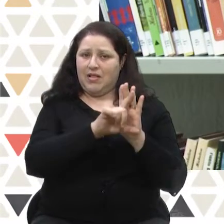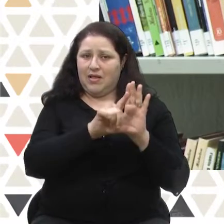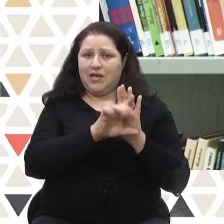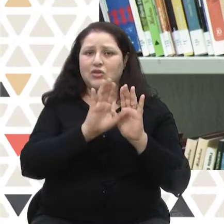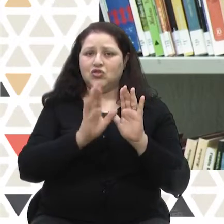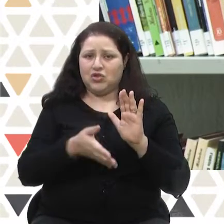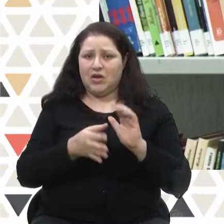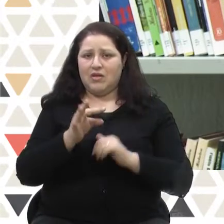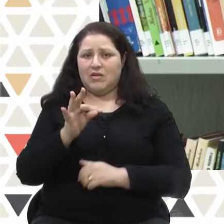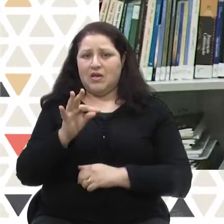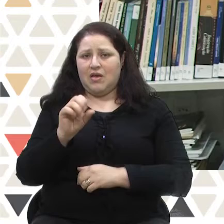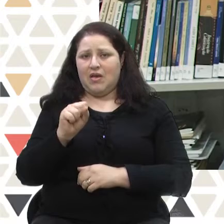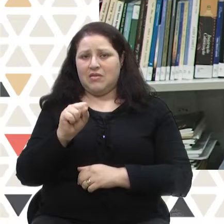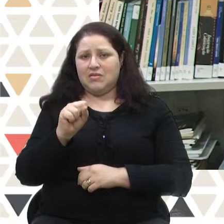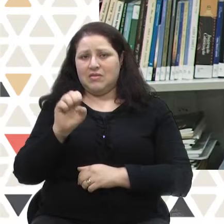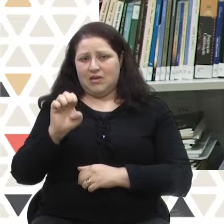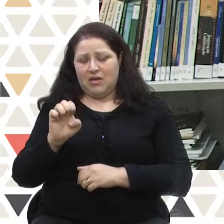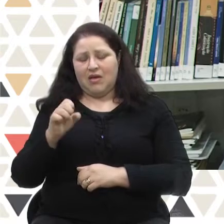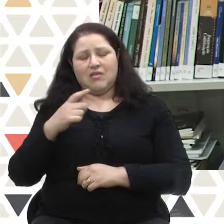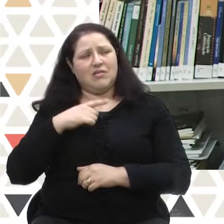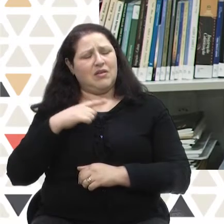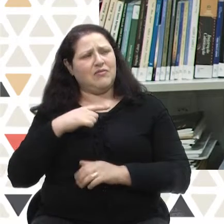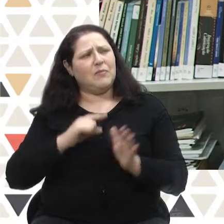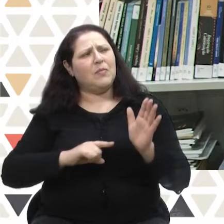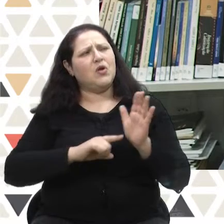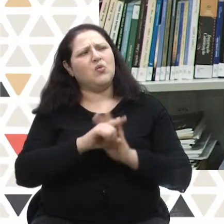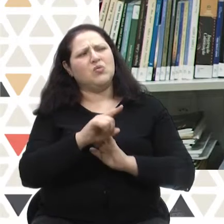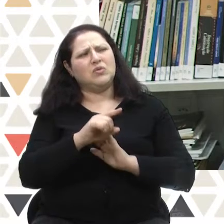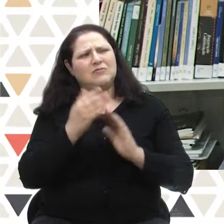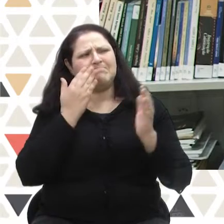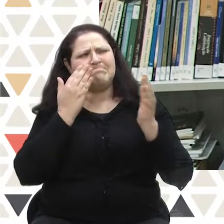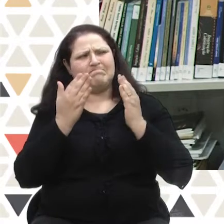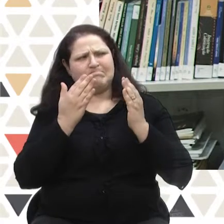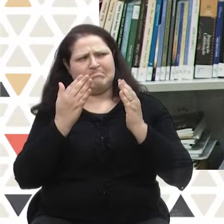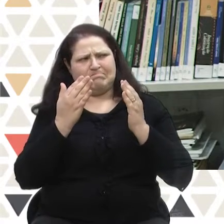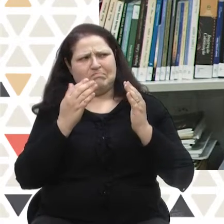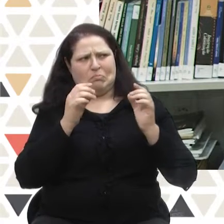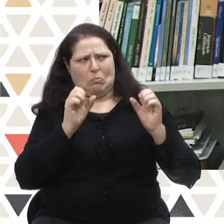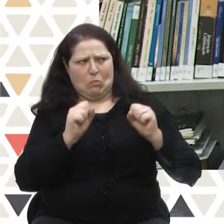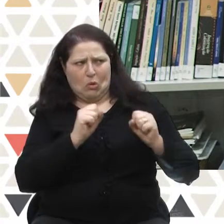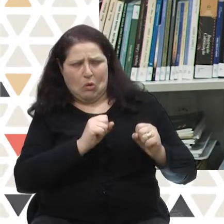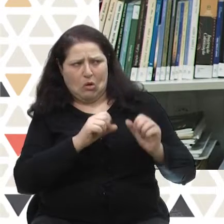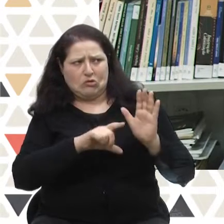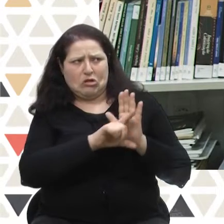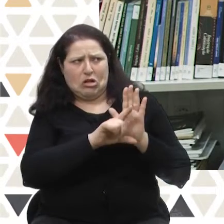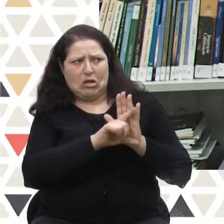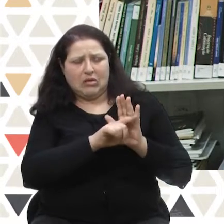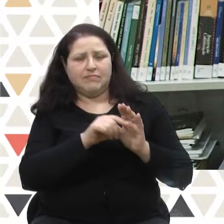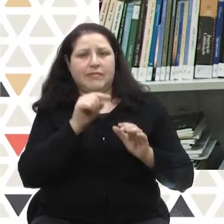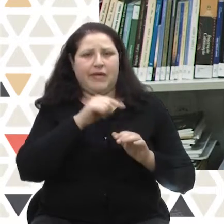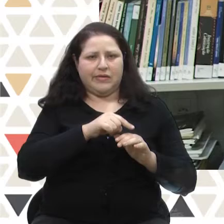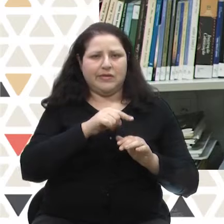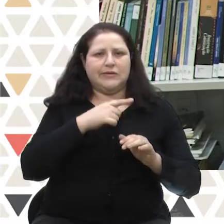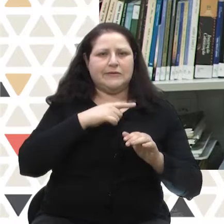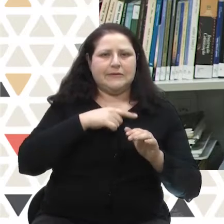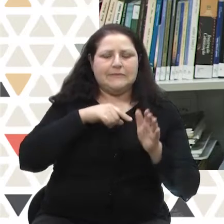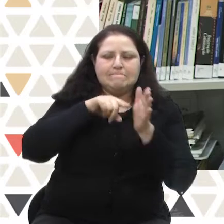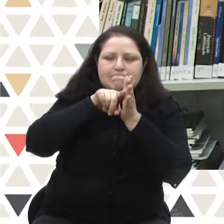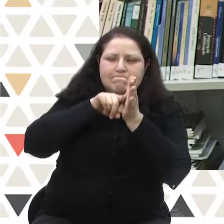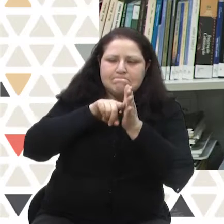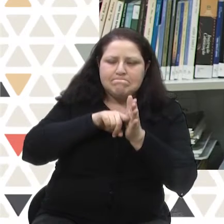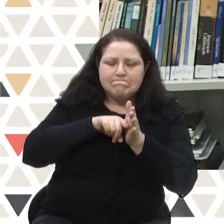Supremo Tribunal Federal. Nós tivemos a ADI número 7021, que foi ao crivo do Pleno do Supremo Tribunal